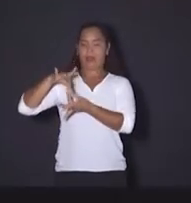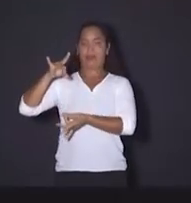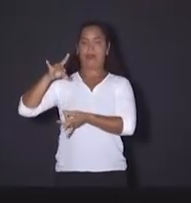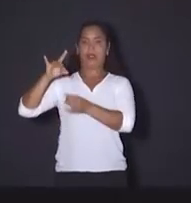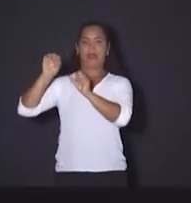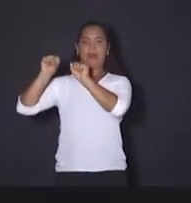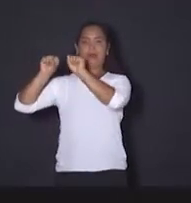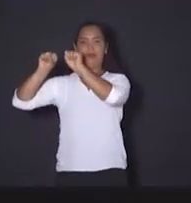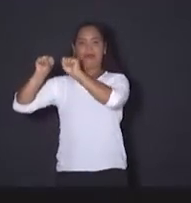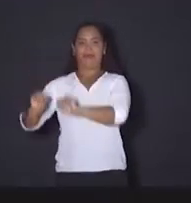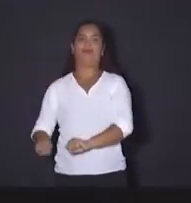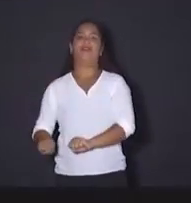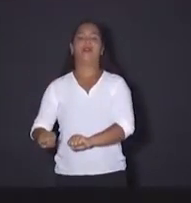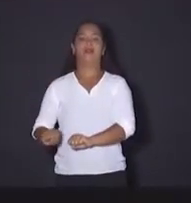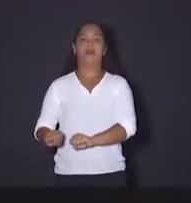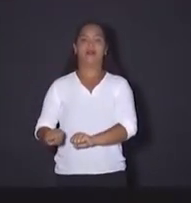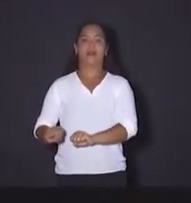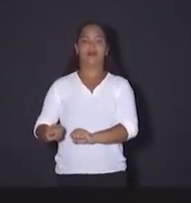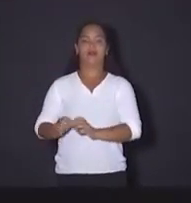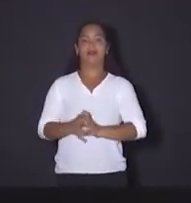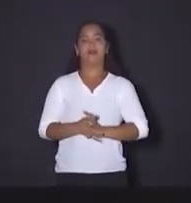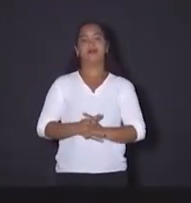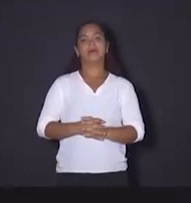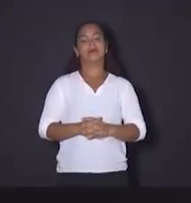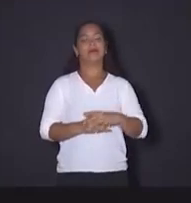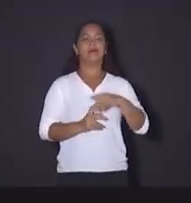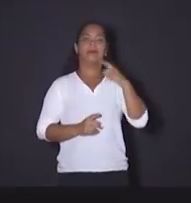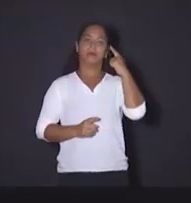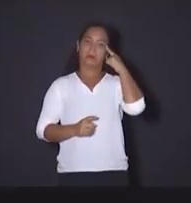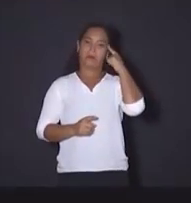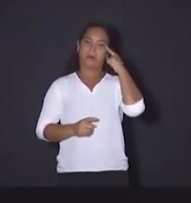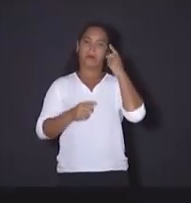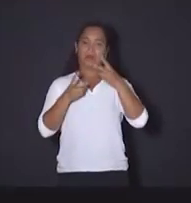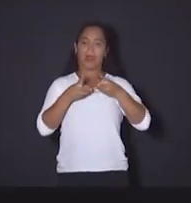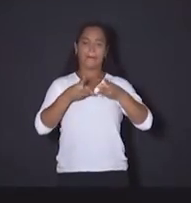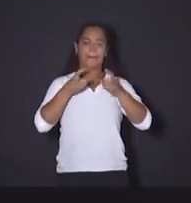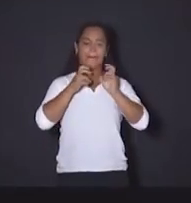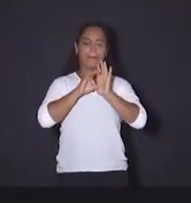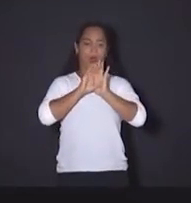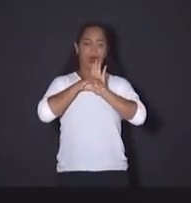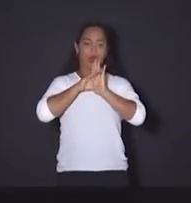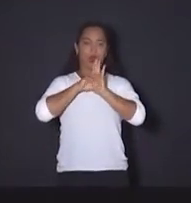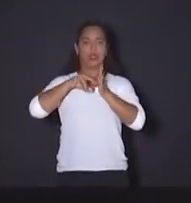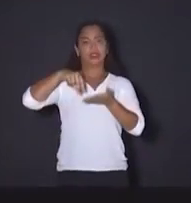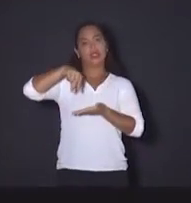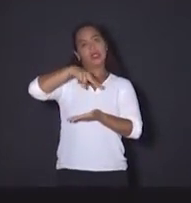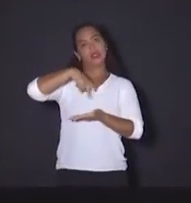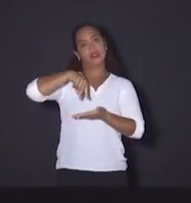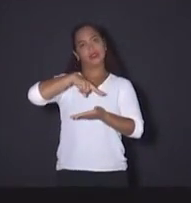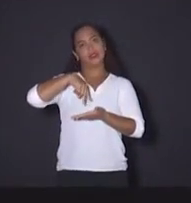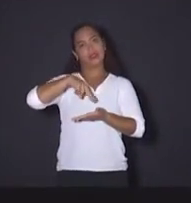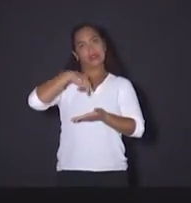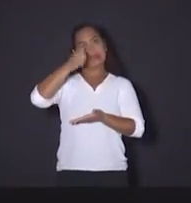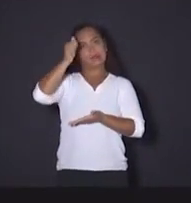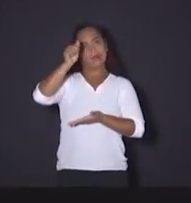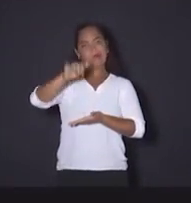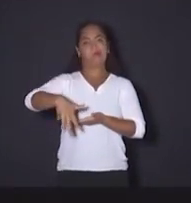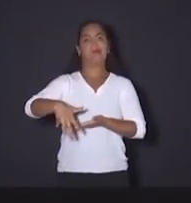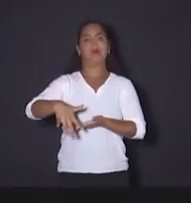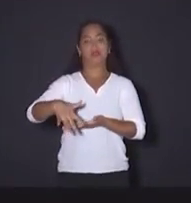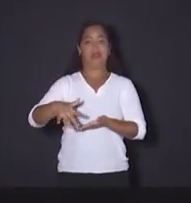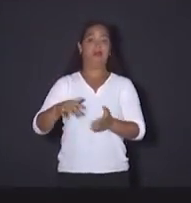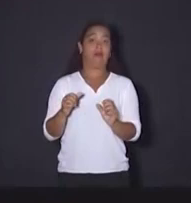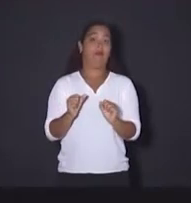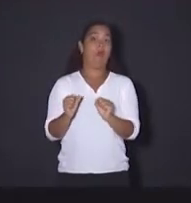Fechemo-los. Esta visão da dança tão humilhante pode, infelizmente, ecoar